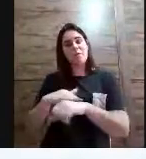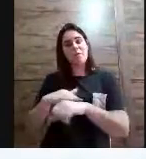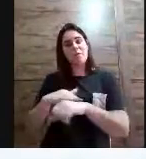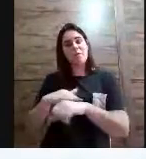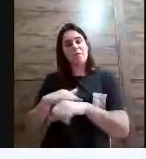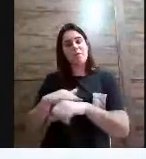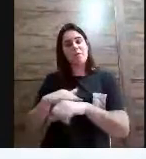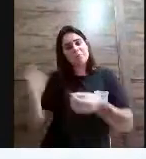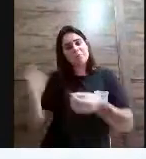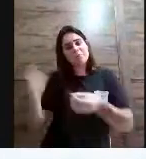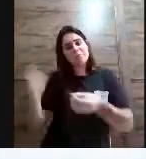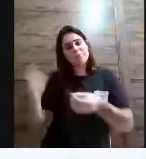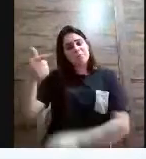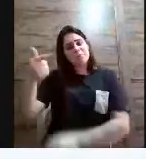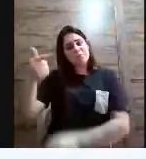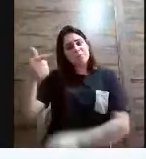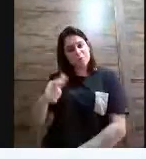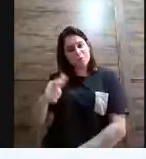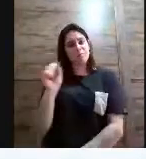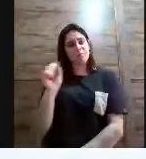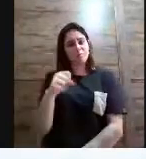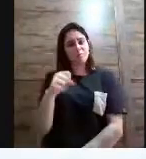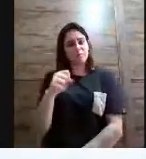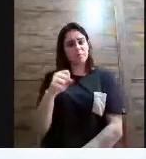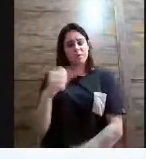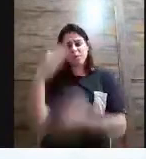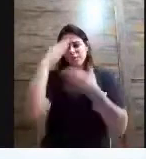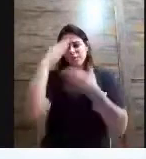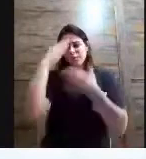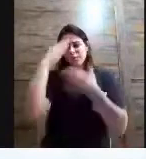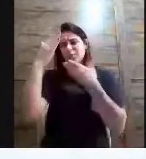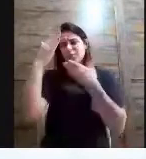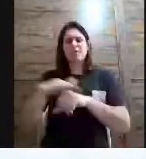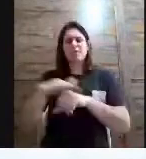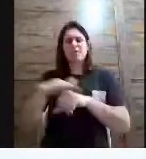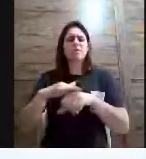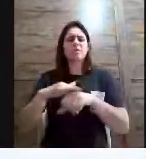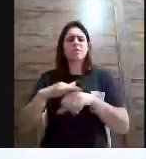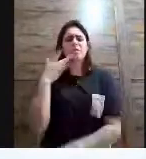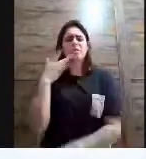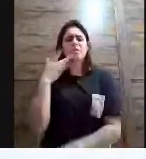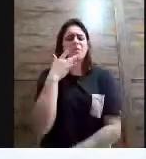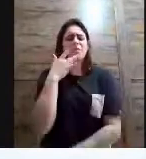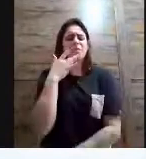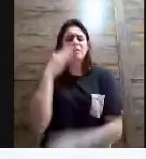A nossa conversa, com certeza. Bem bacana. Prazer foi meu. Espero ter ajudado.